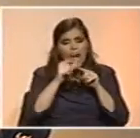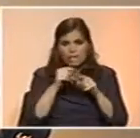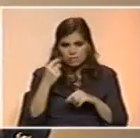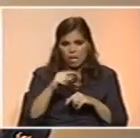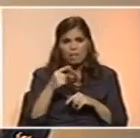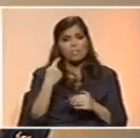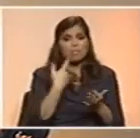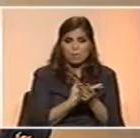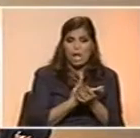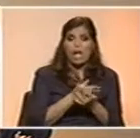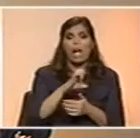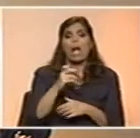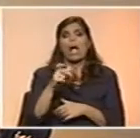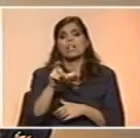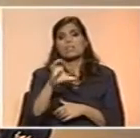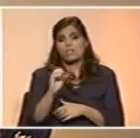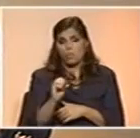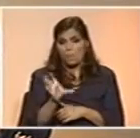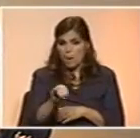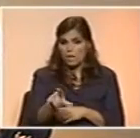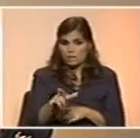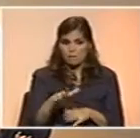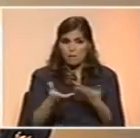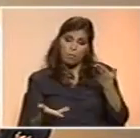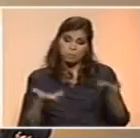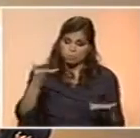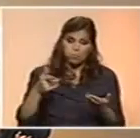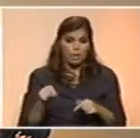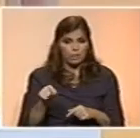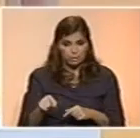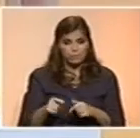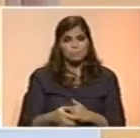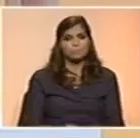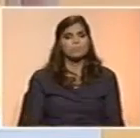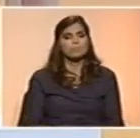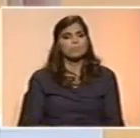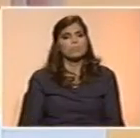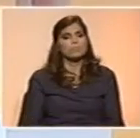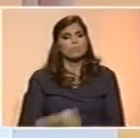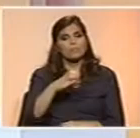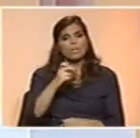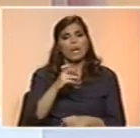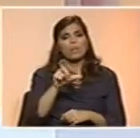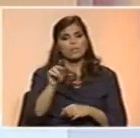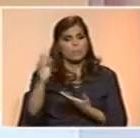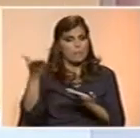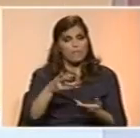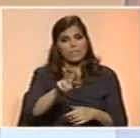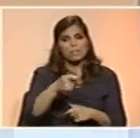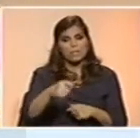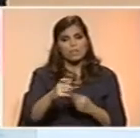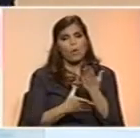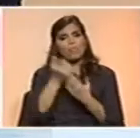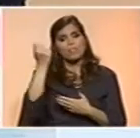reposição de cálcio. Uhum, precisamente para fazer essa compensação. Precisamente para fazer a compensação. Carlos Franco, bem-vindo. É vice-presidente da